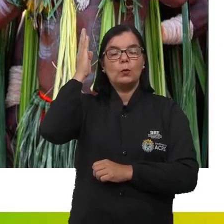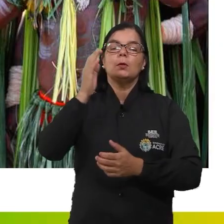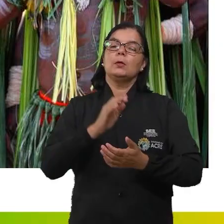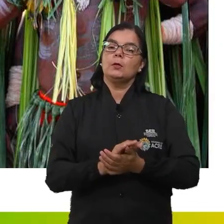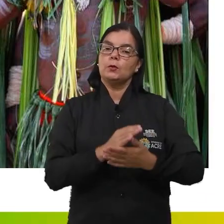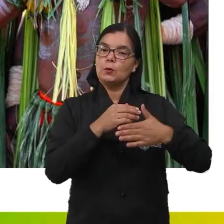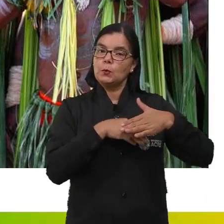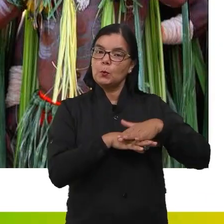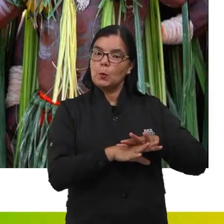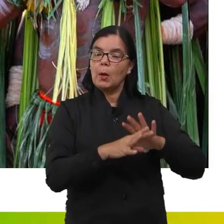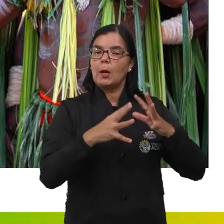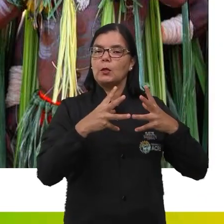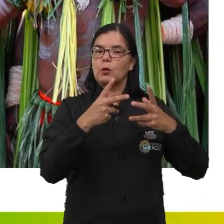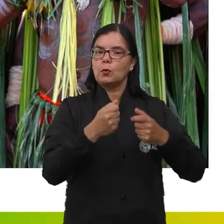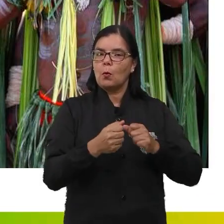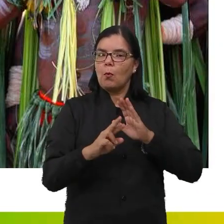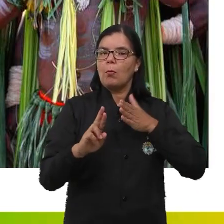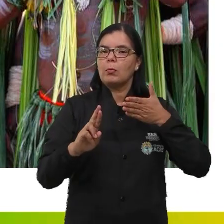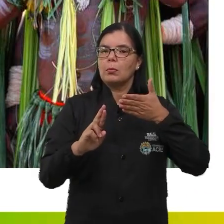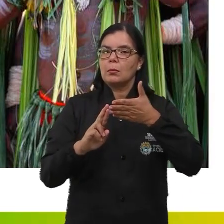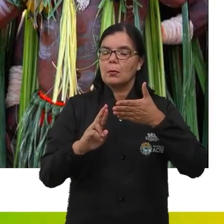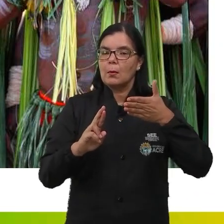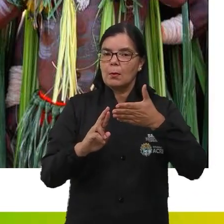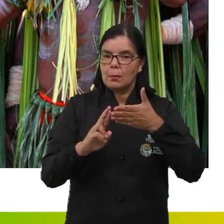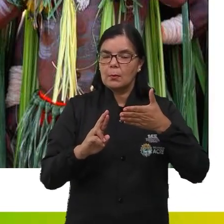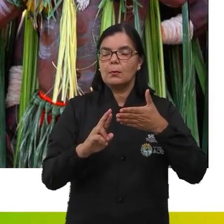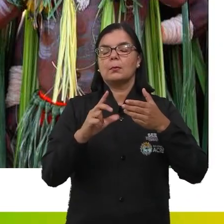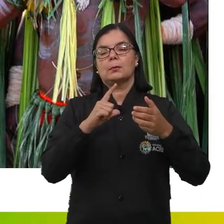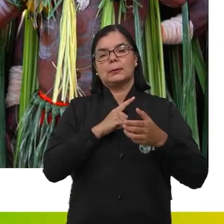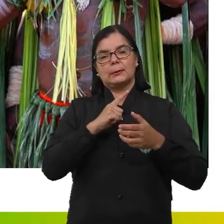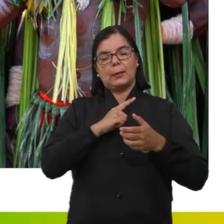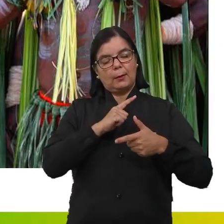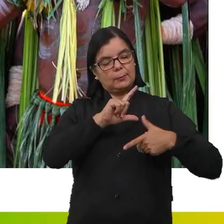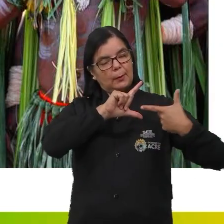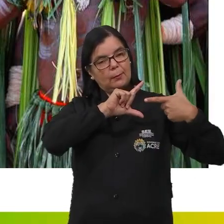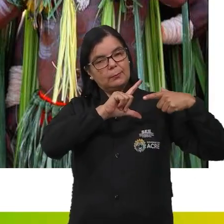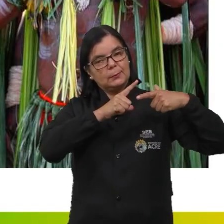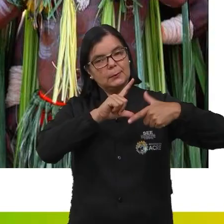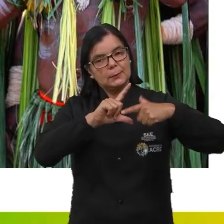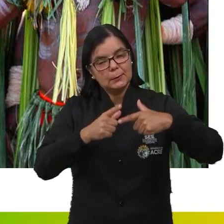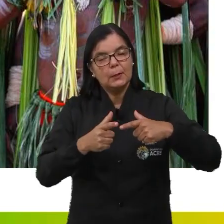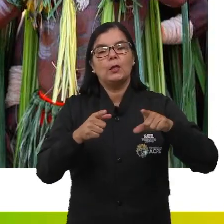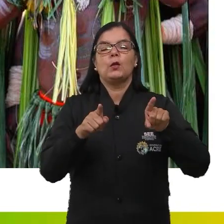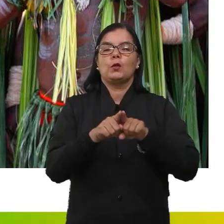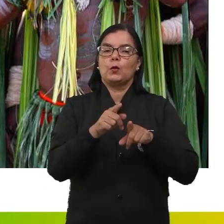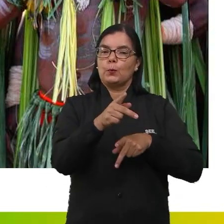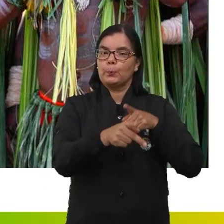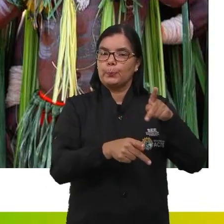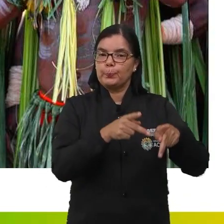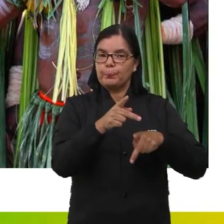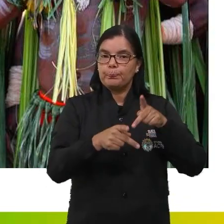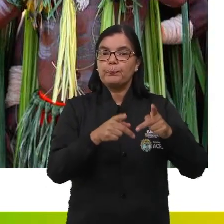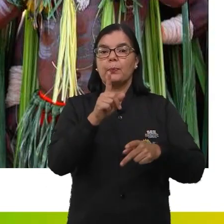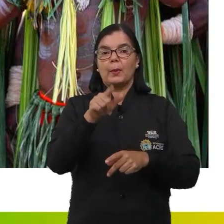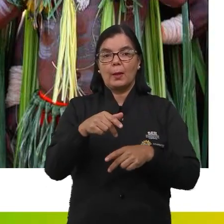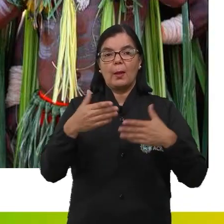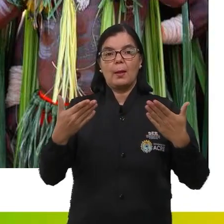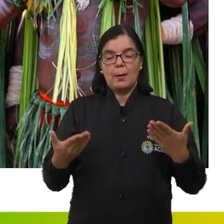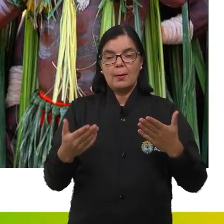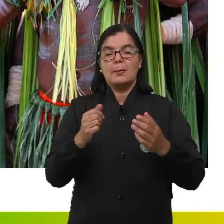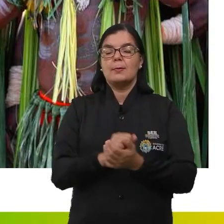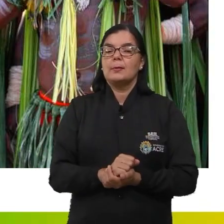guardar toda a referência que se tem da sua tradição, da tradição do seu povo. E é